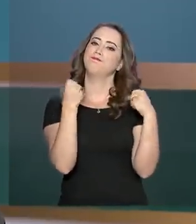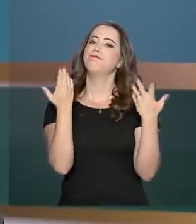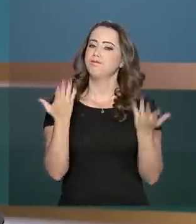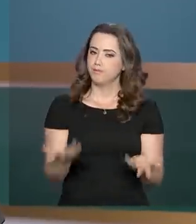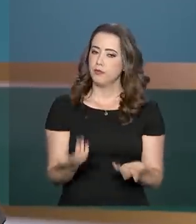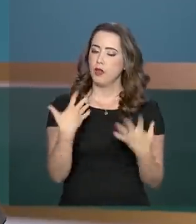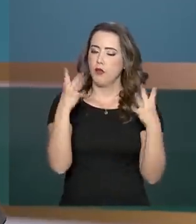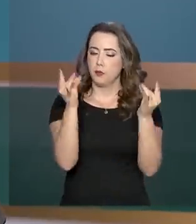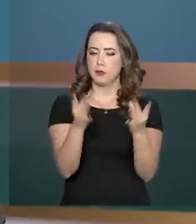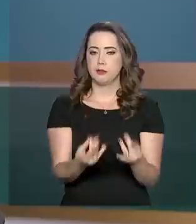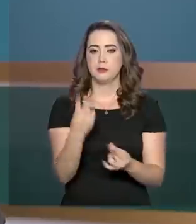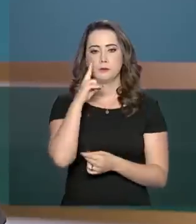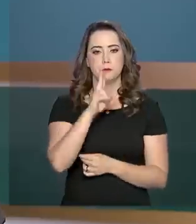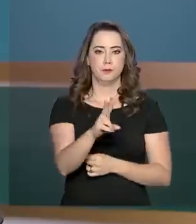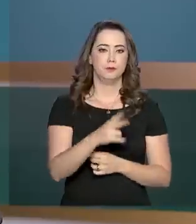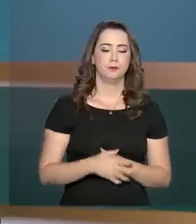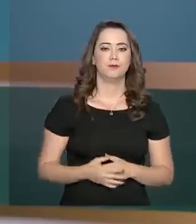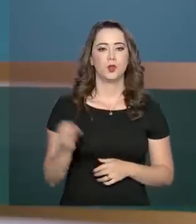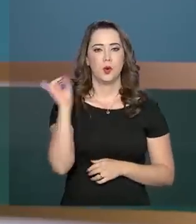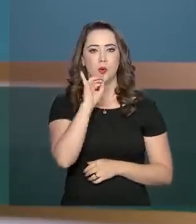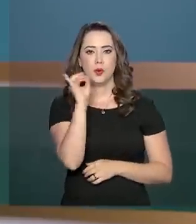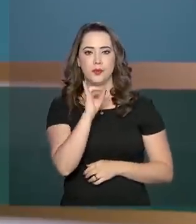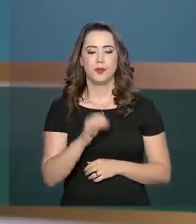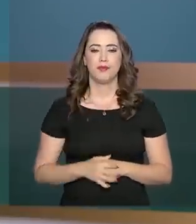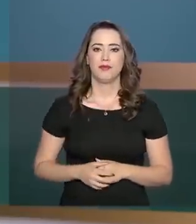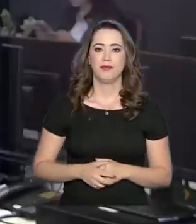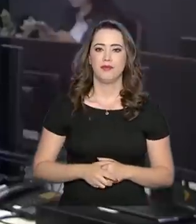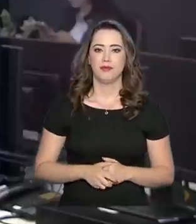Ferraz traz as informações para a gente. Olá, Ricardo.